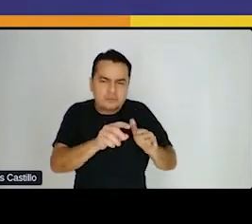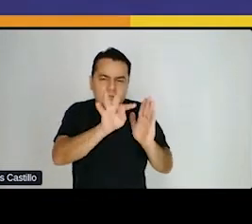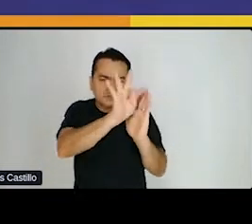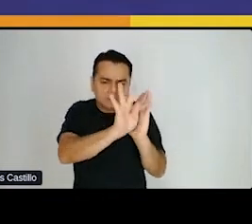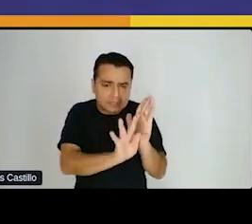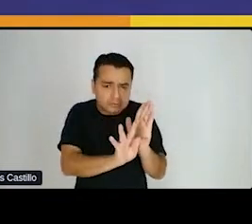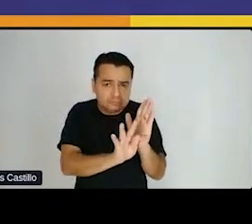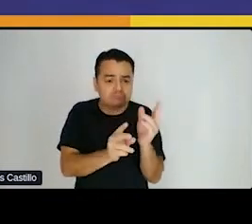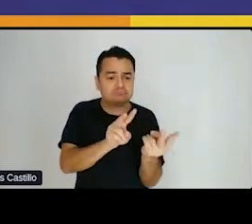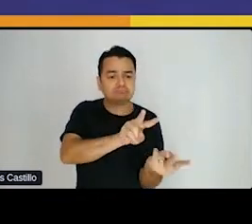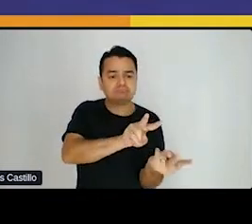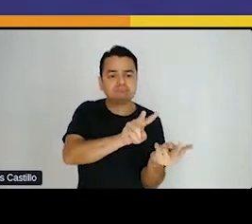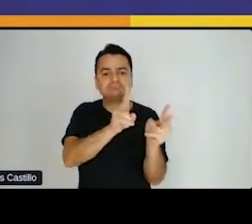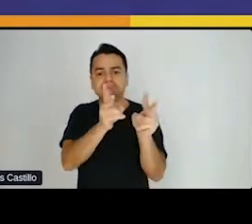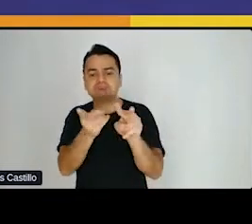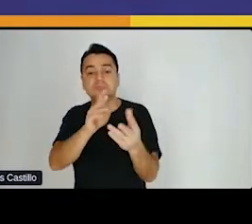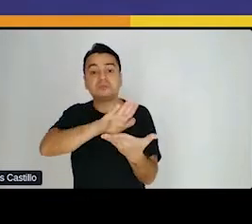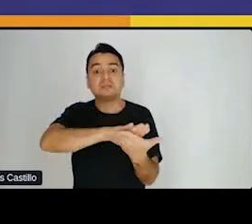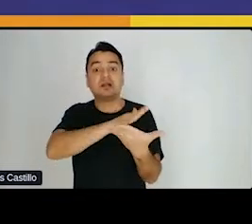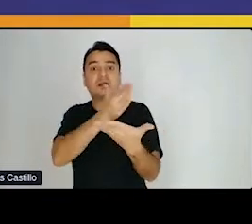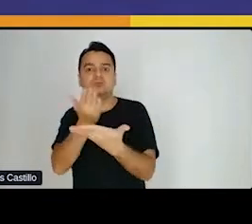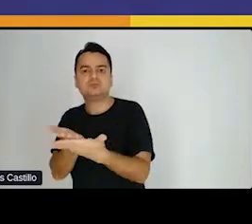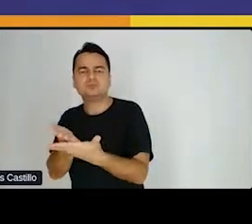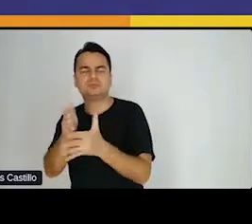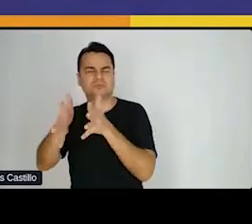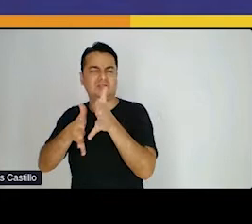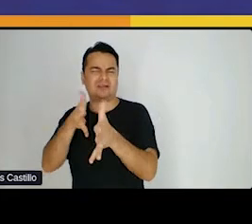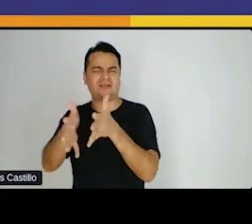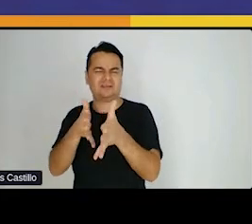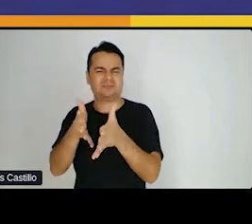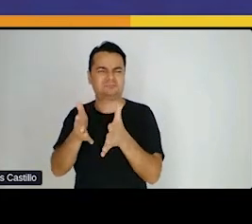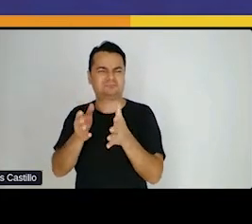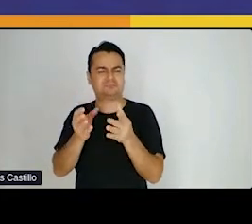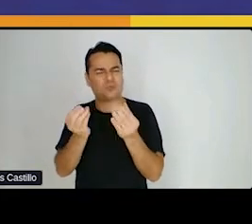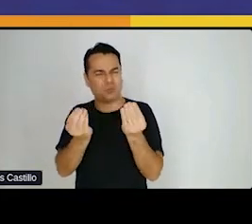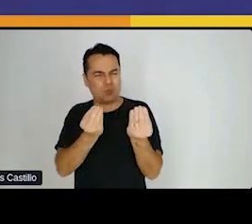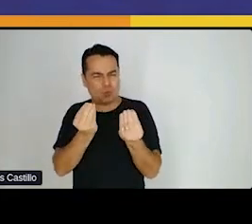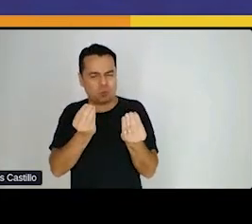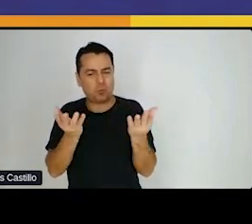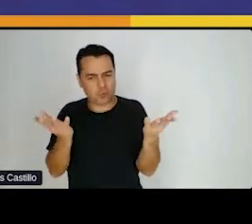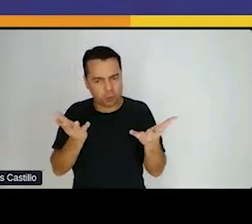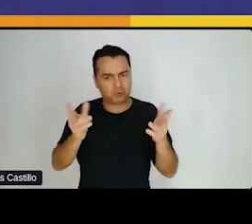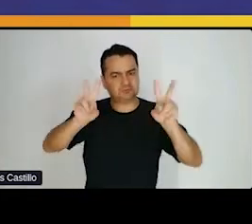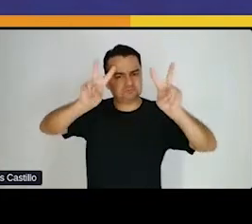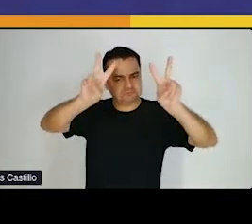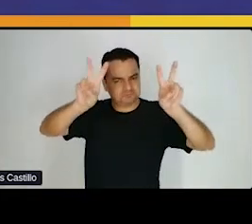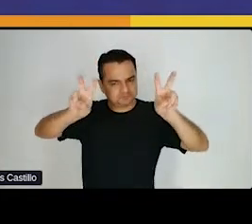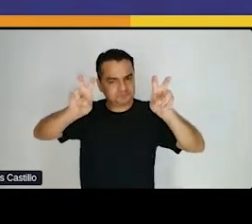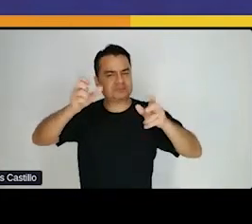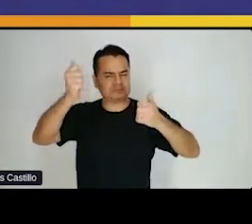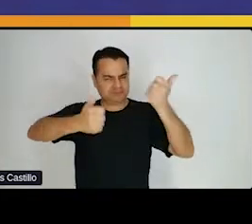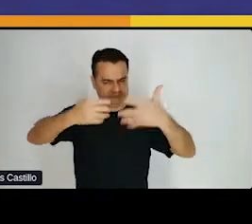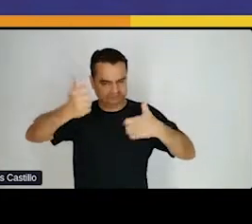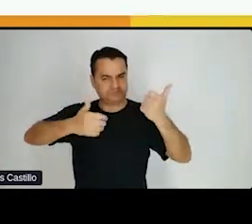para uma língua de sinais, tá? E aí a gente vai abordar esse assunto aí durante essa